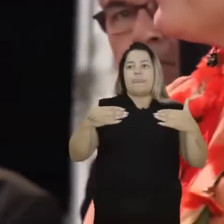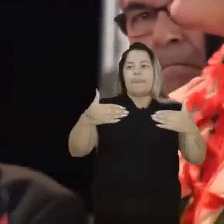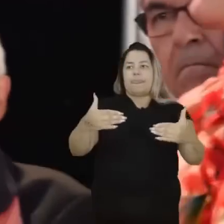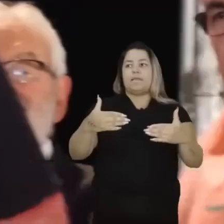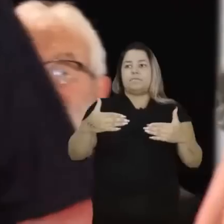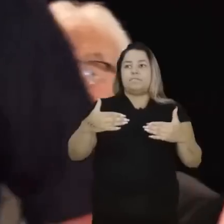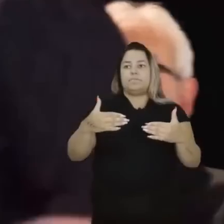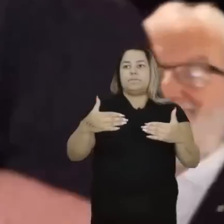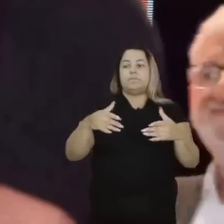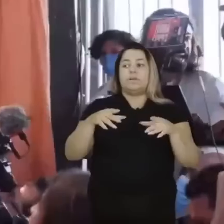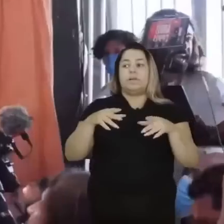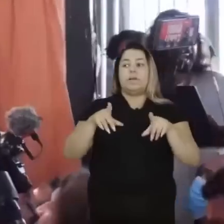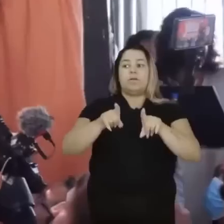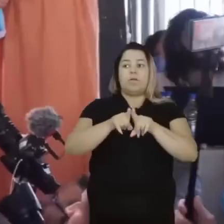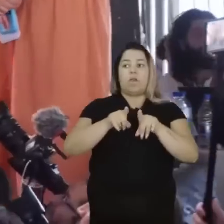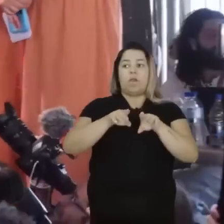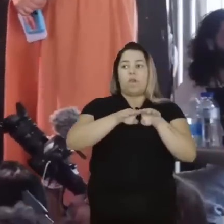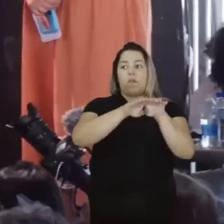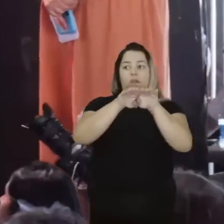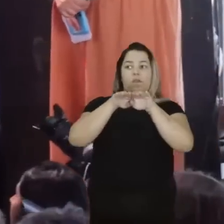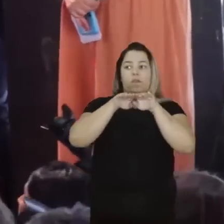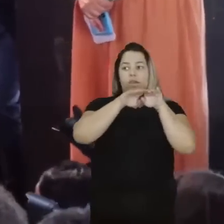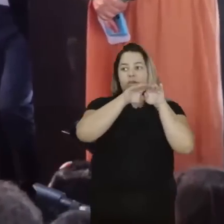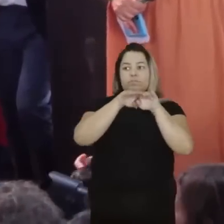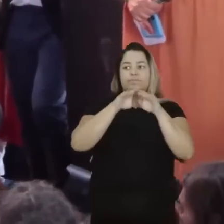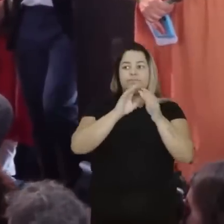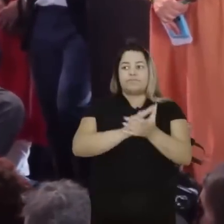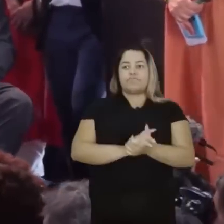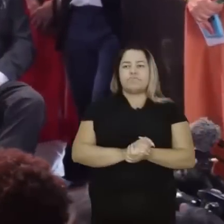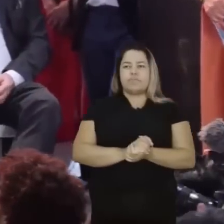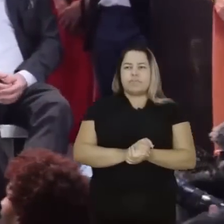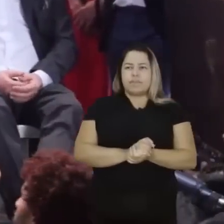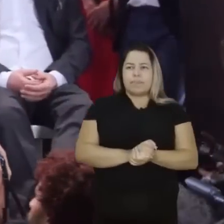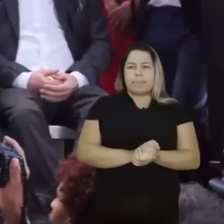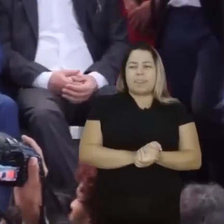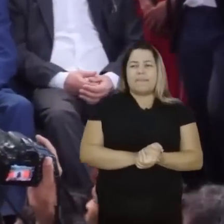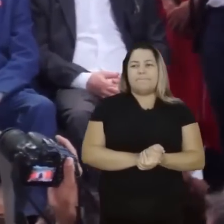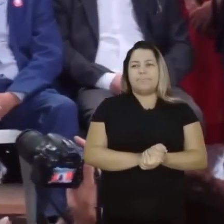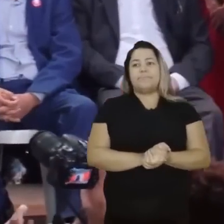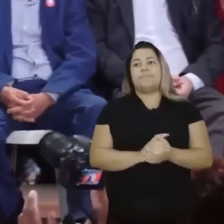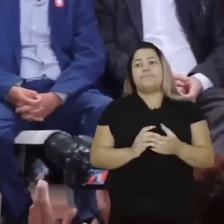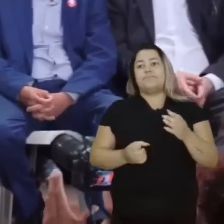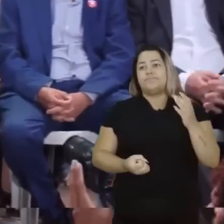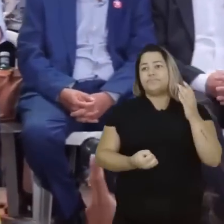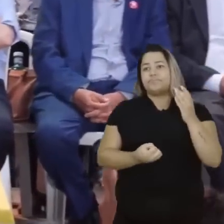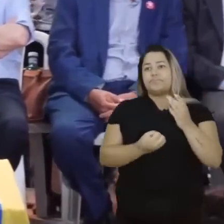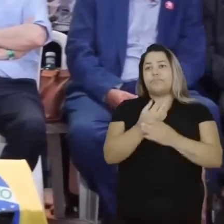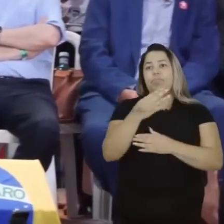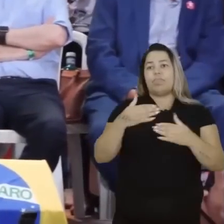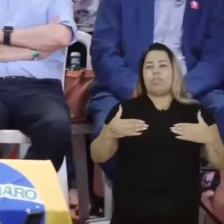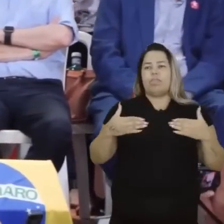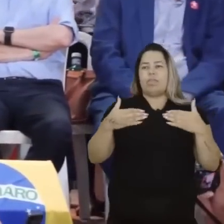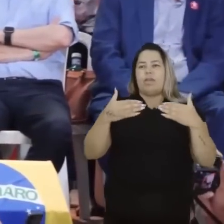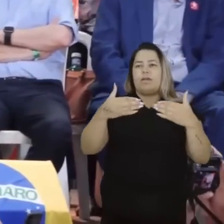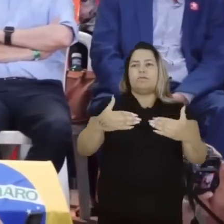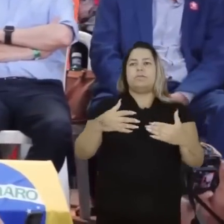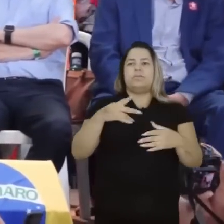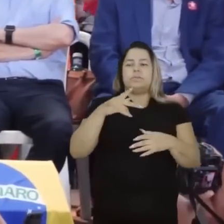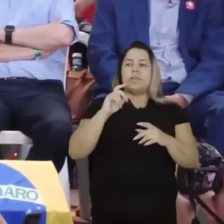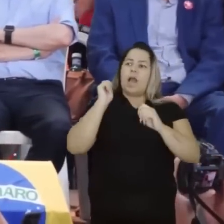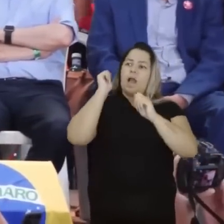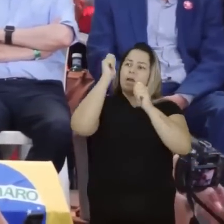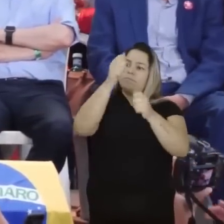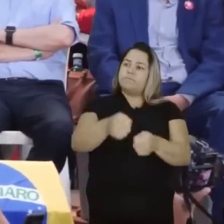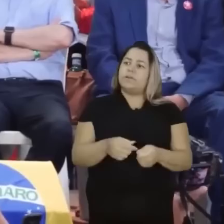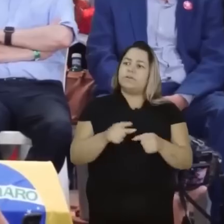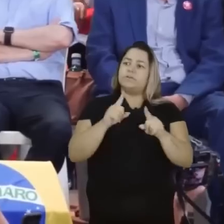Racial, se a gente criou dos Direitos Humanos, se a gente criou o Ministério da Pesca, por que